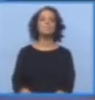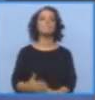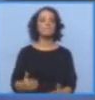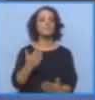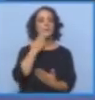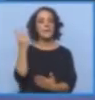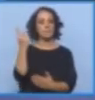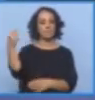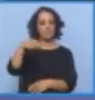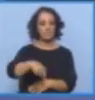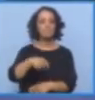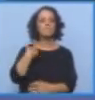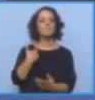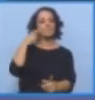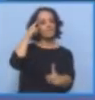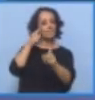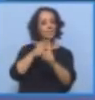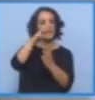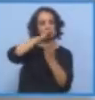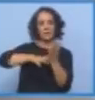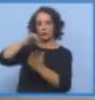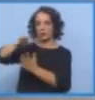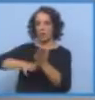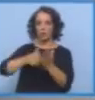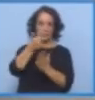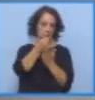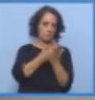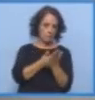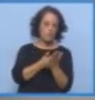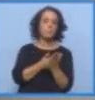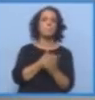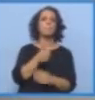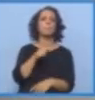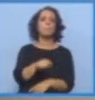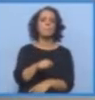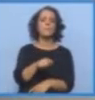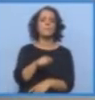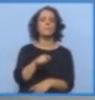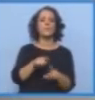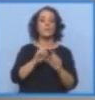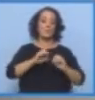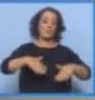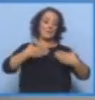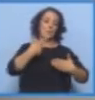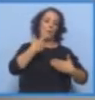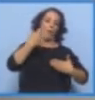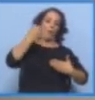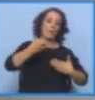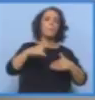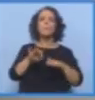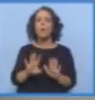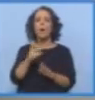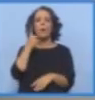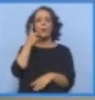centrar atenções nos textos da Bíblia e não é para confirmar aquilo que comecei por dizer, mas o